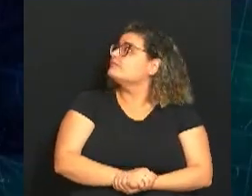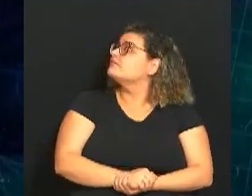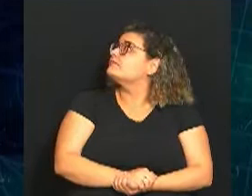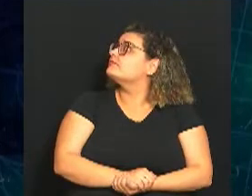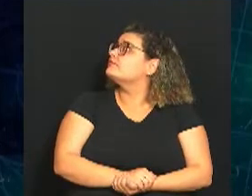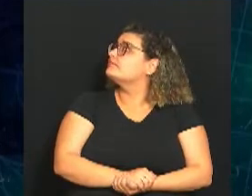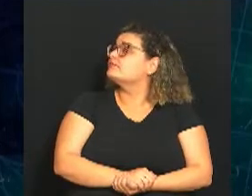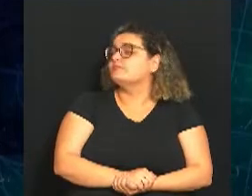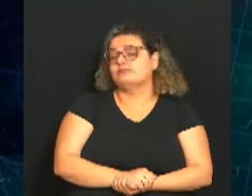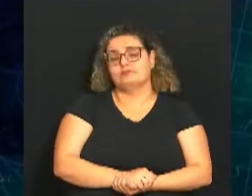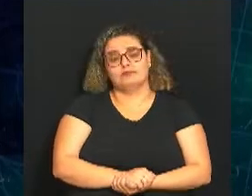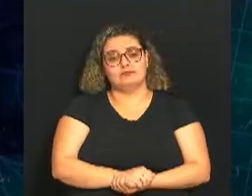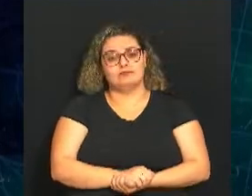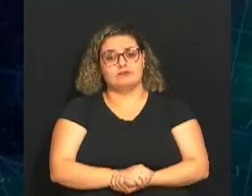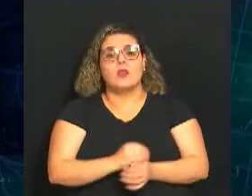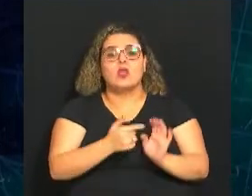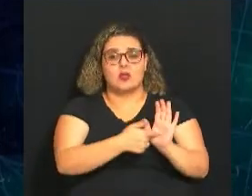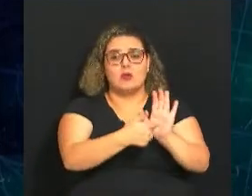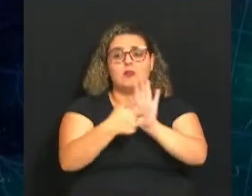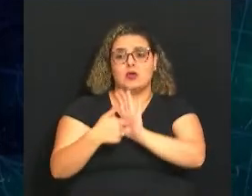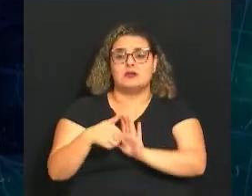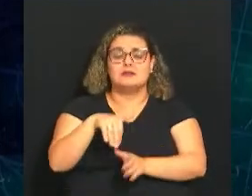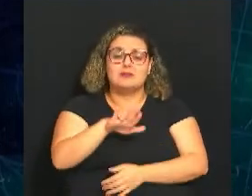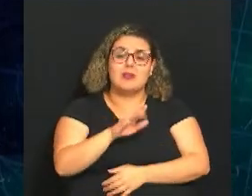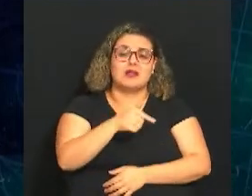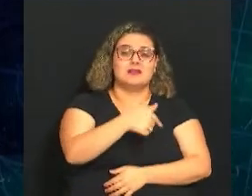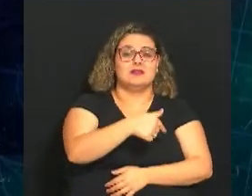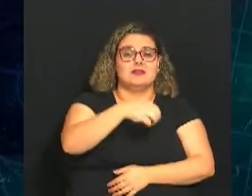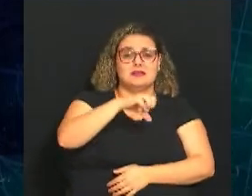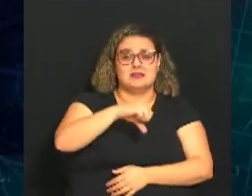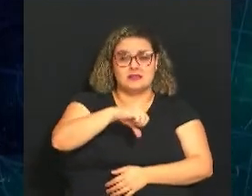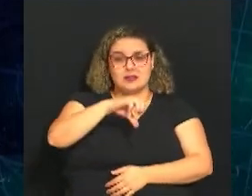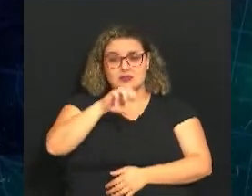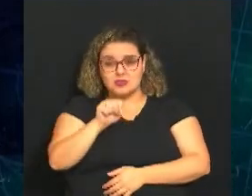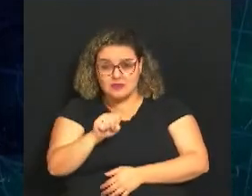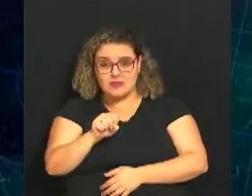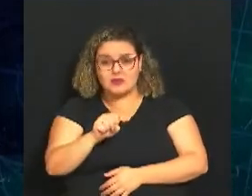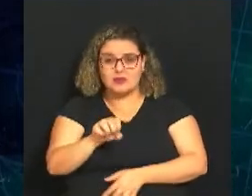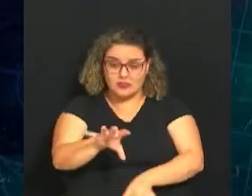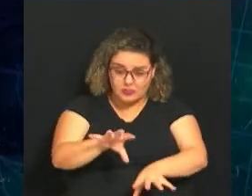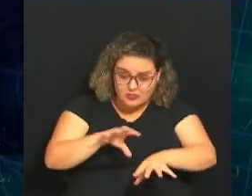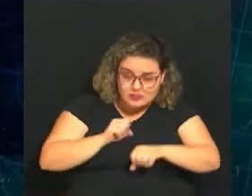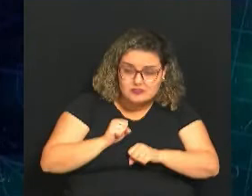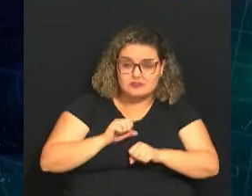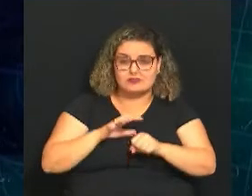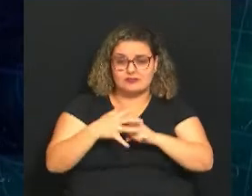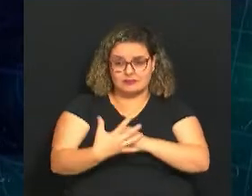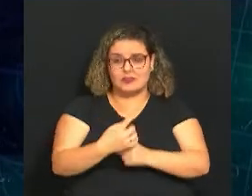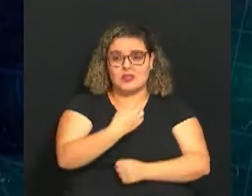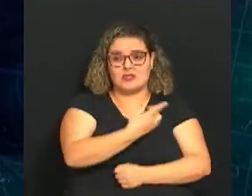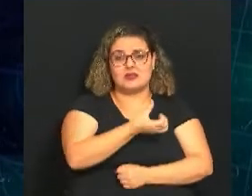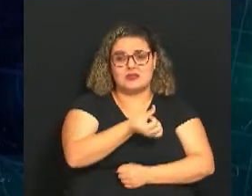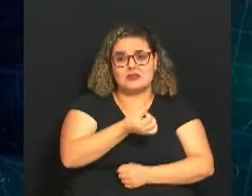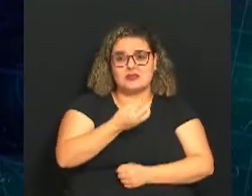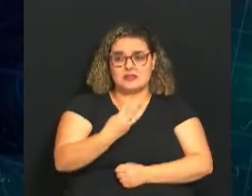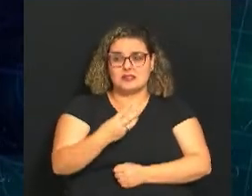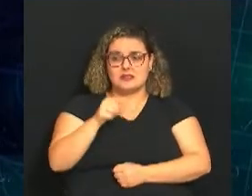O registro mostra mais 798 novos casos, totalizando